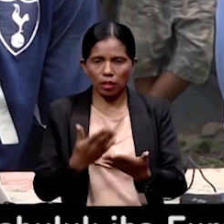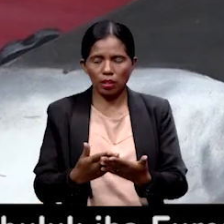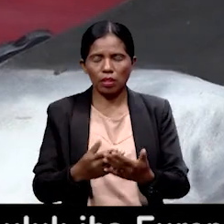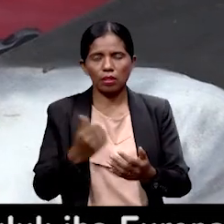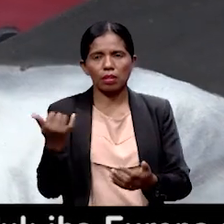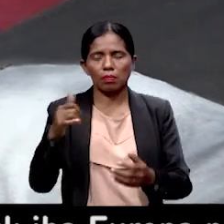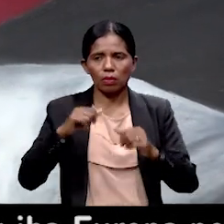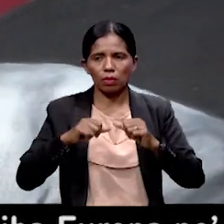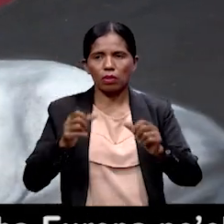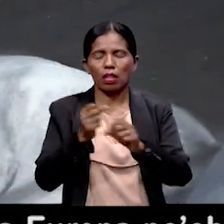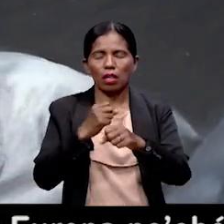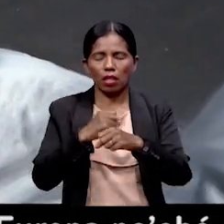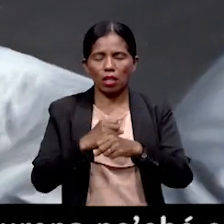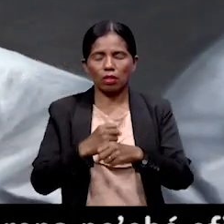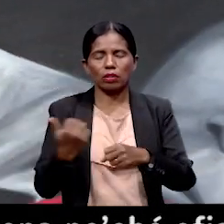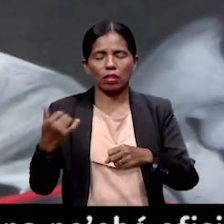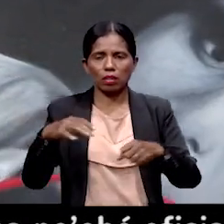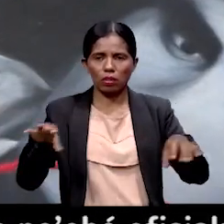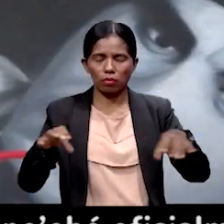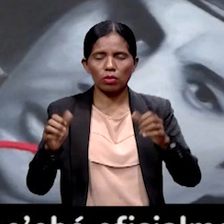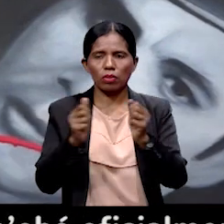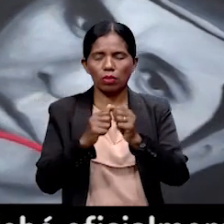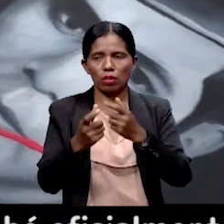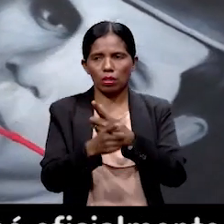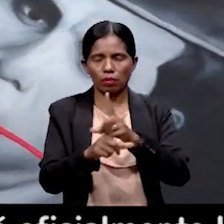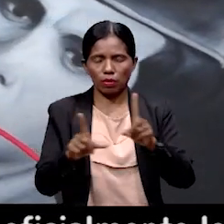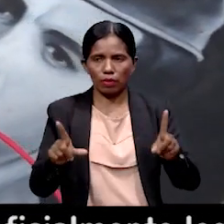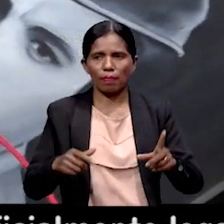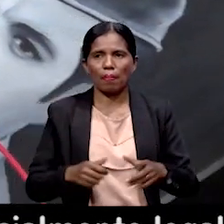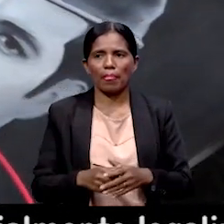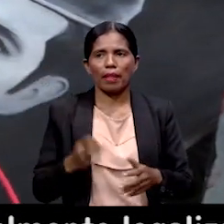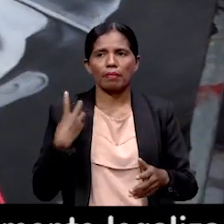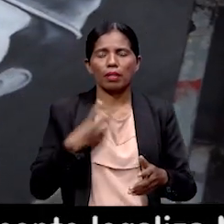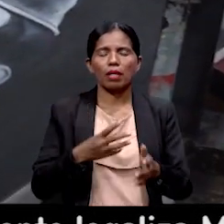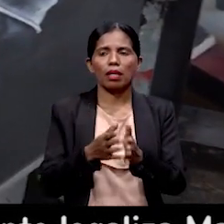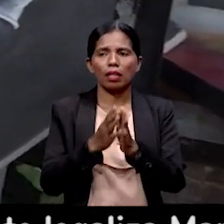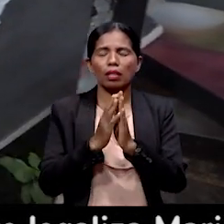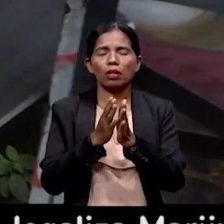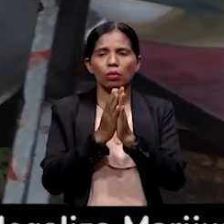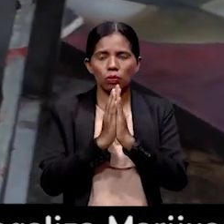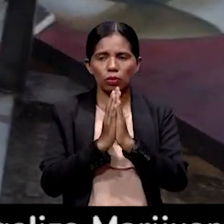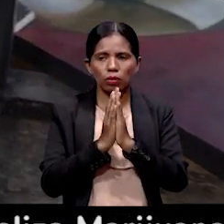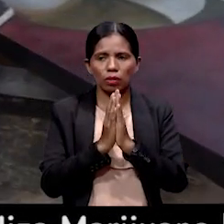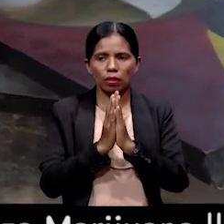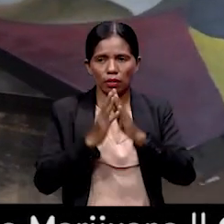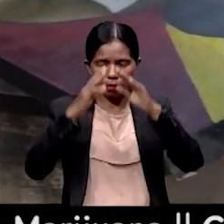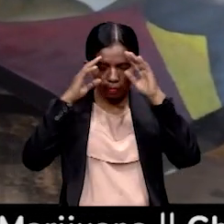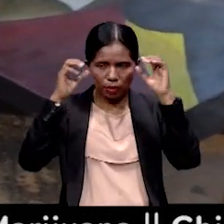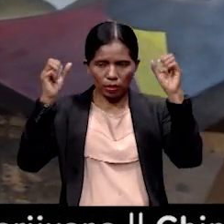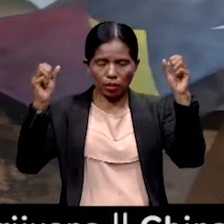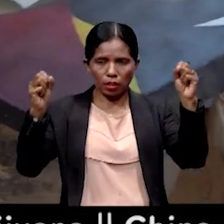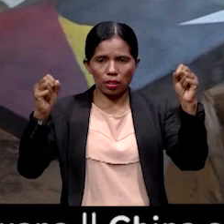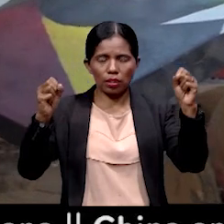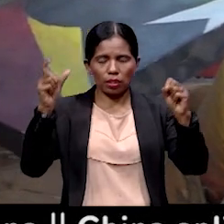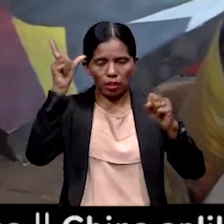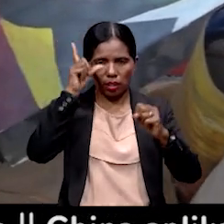bele continua halau ser nem missão ho livre. Nossa cara que zizi, liliu, Sua Excelência Presidente da República Democrática